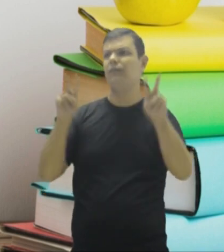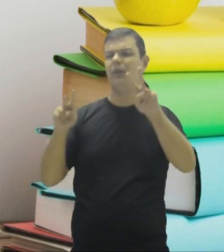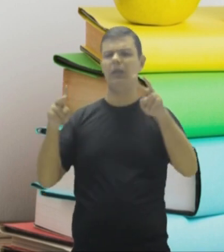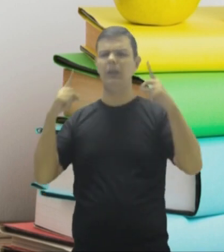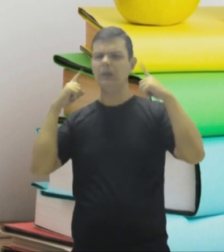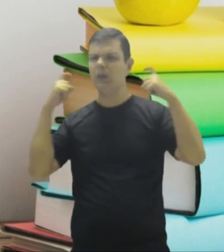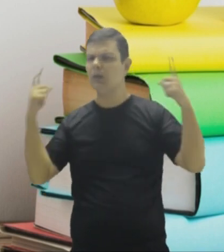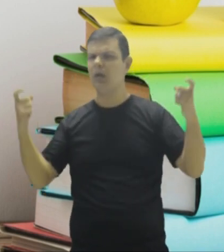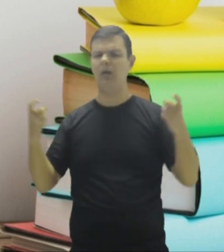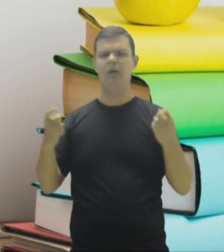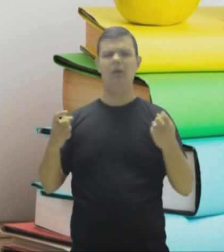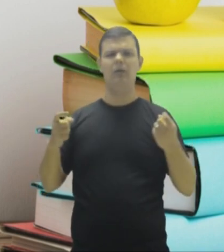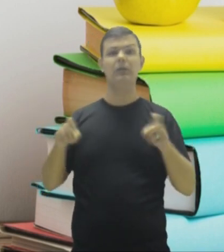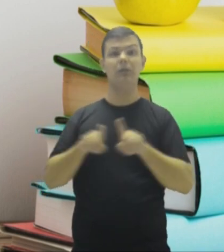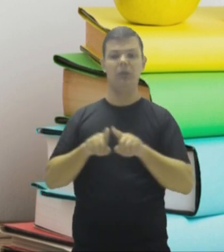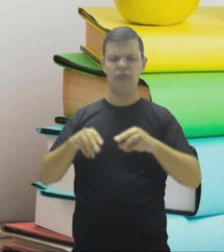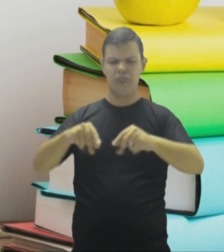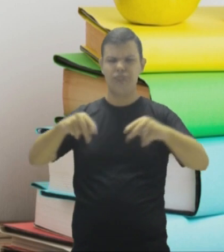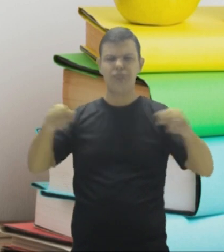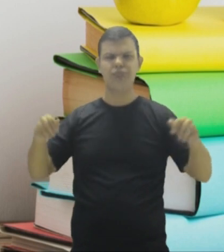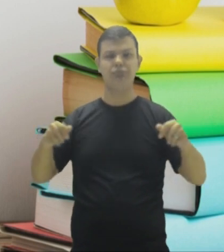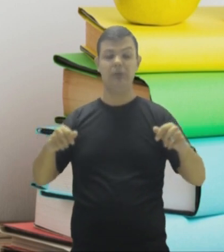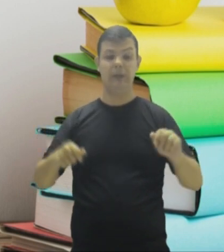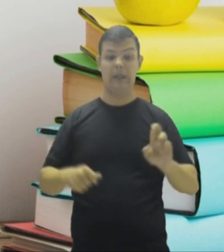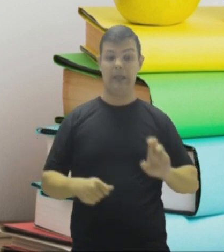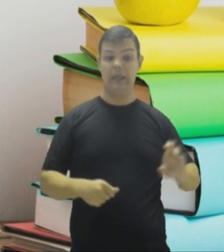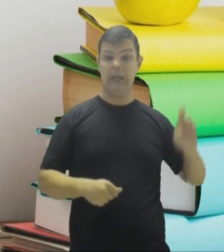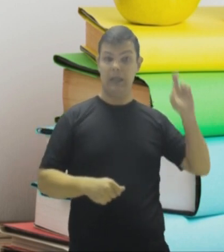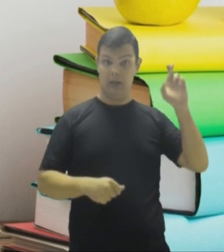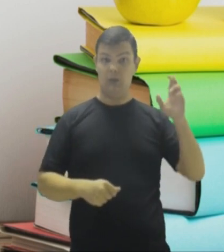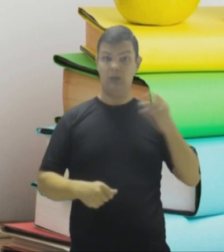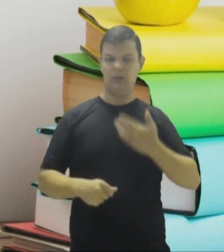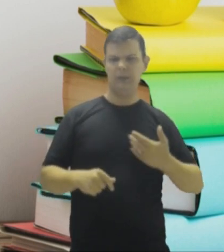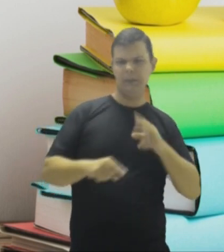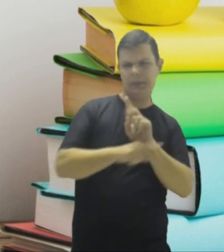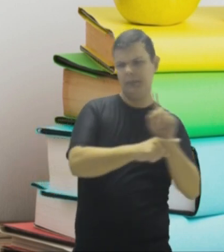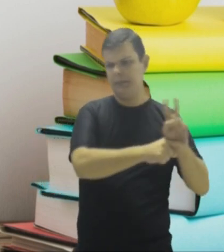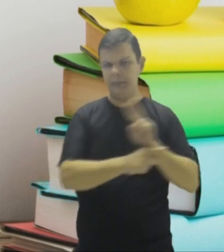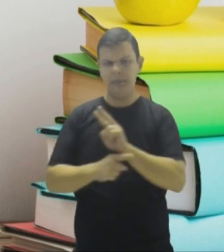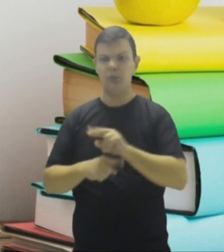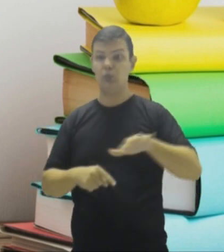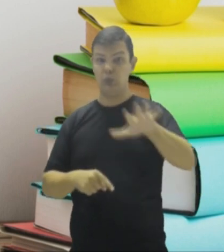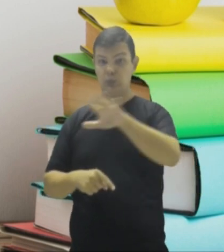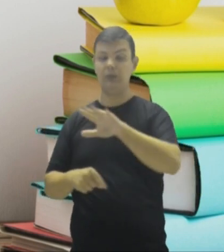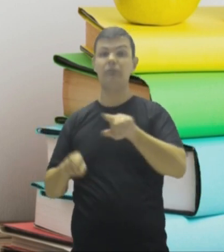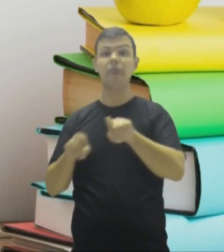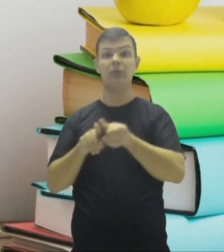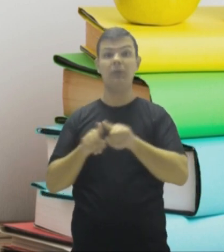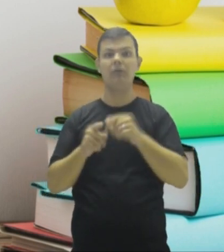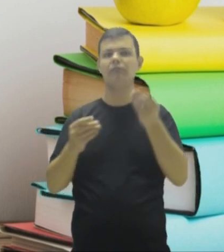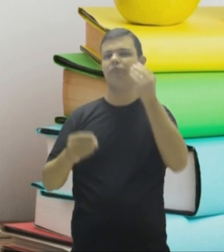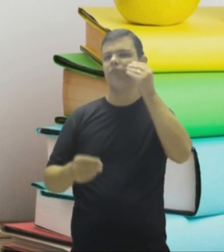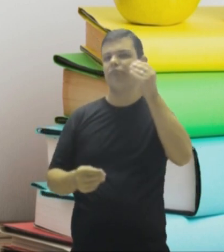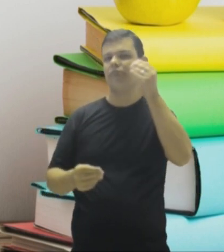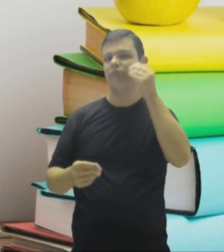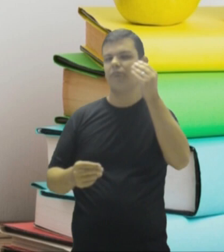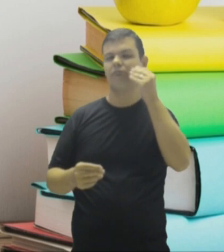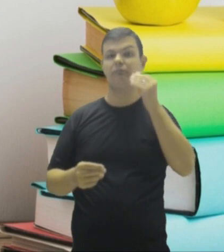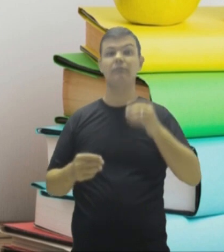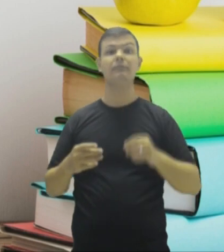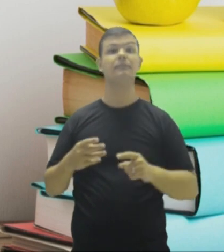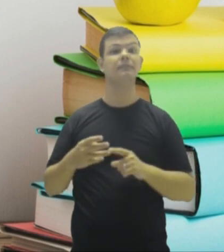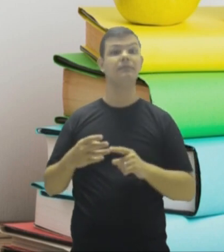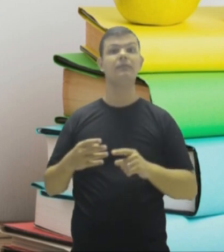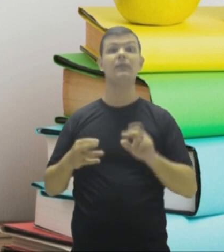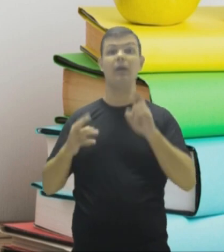e sonora, poluição do solo, os órgãos de proteção e fiscalização do meio ambiente, um ecoteste e